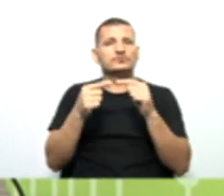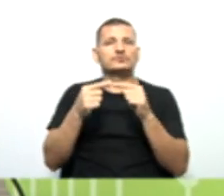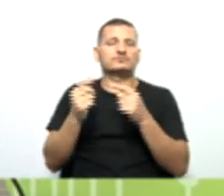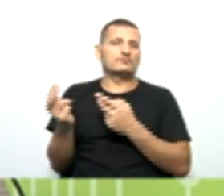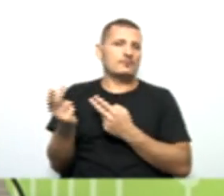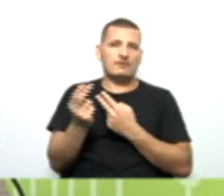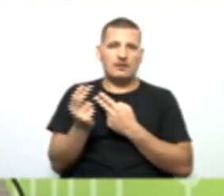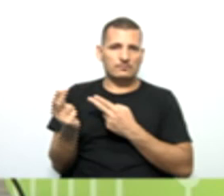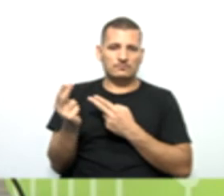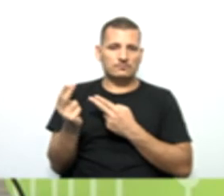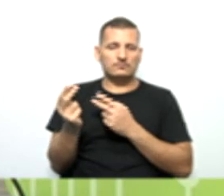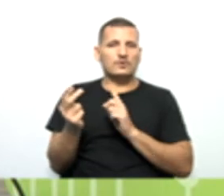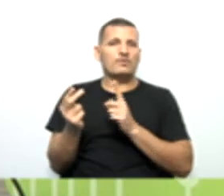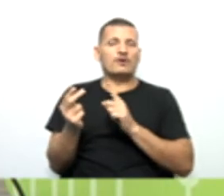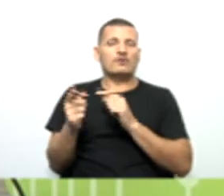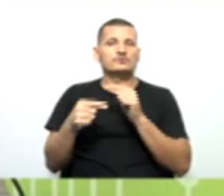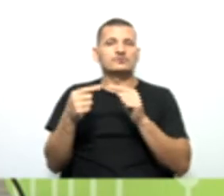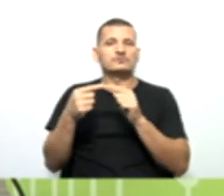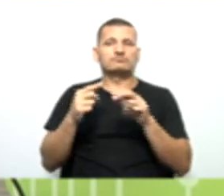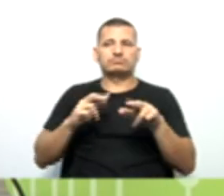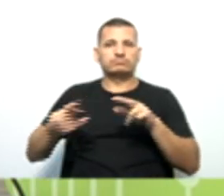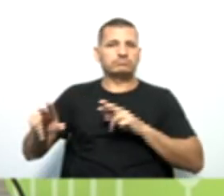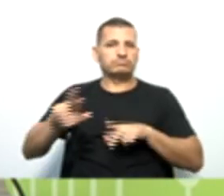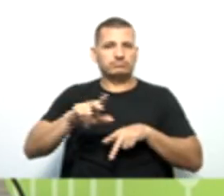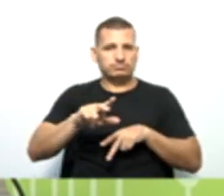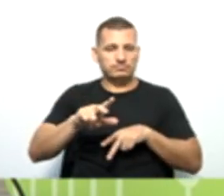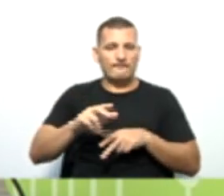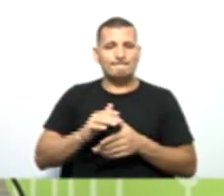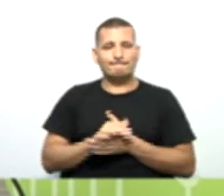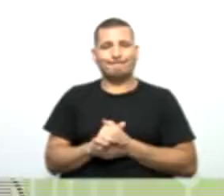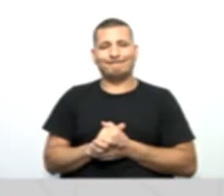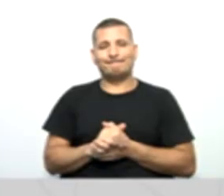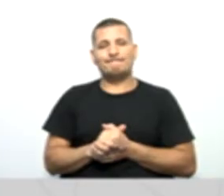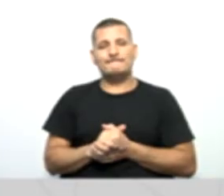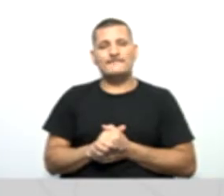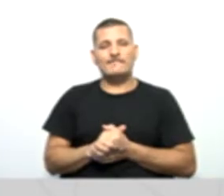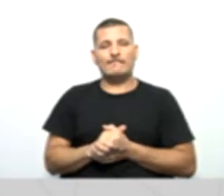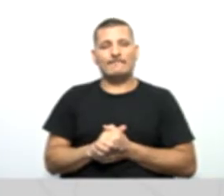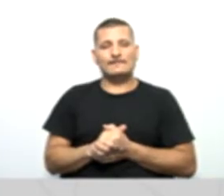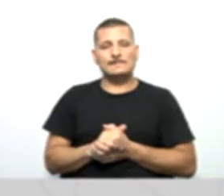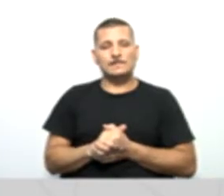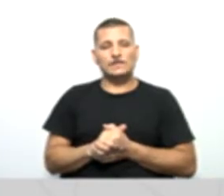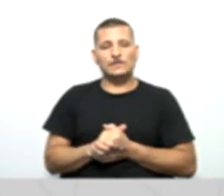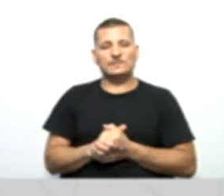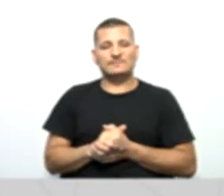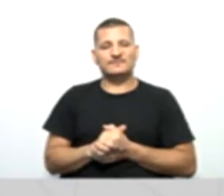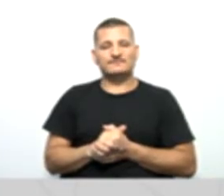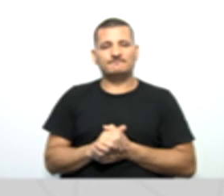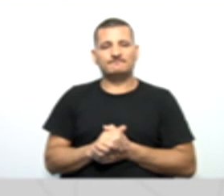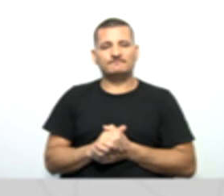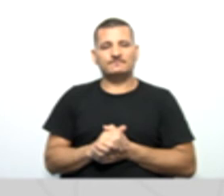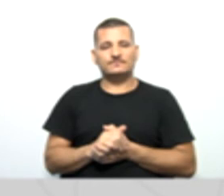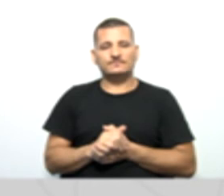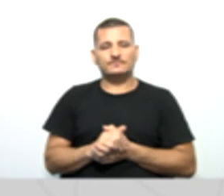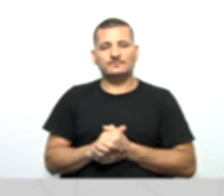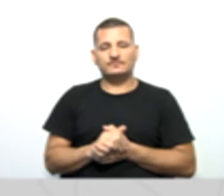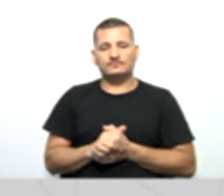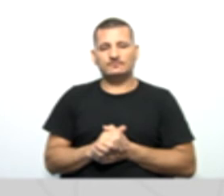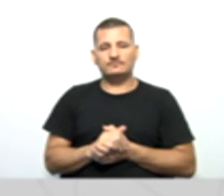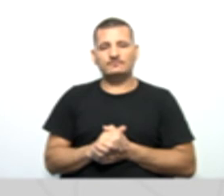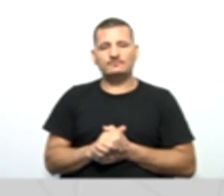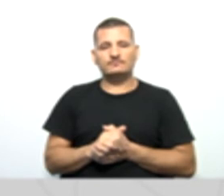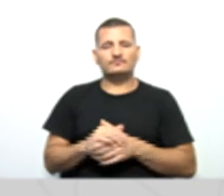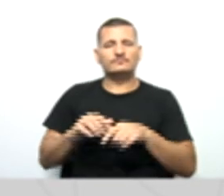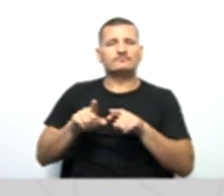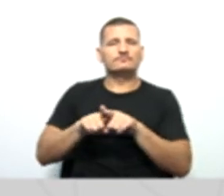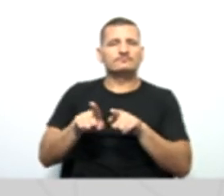tá? E não para objetivos próprios, ok? A outra tarefa é você ter que definir os critérios de